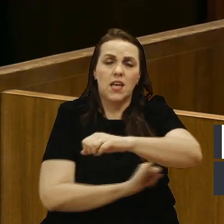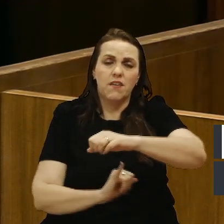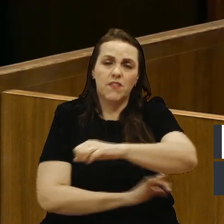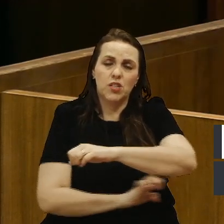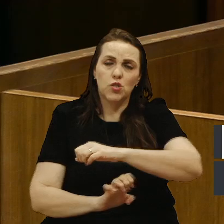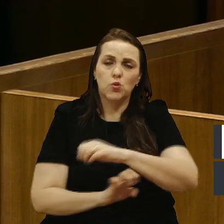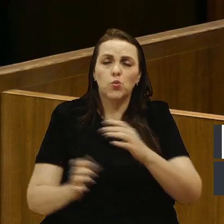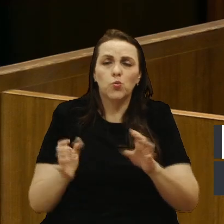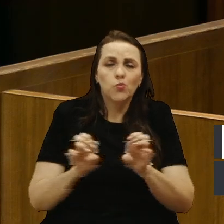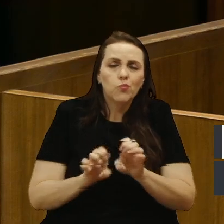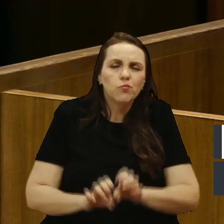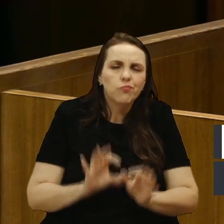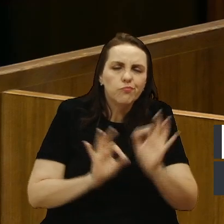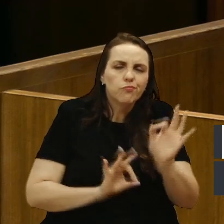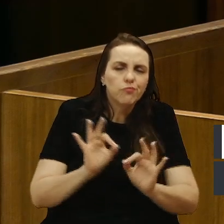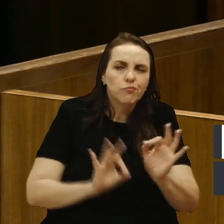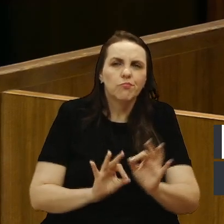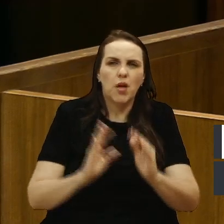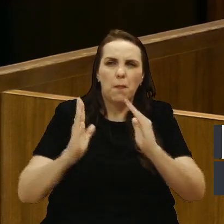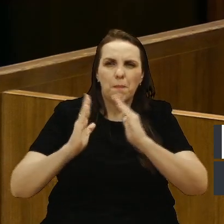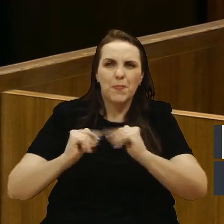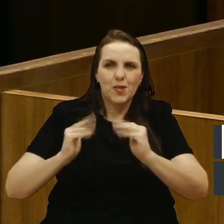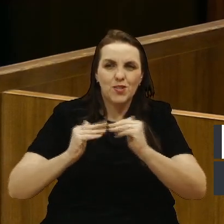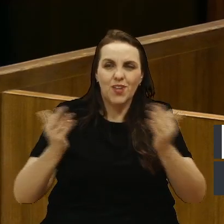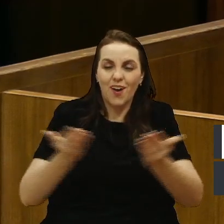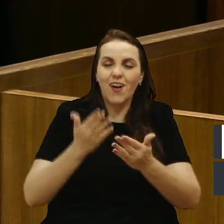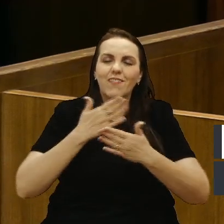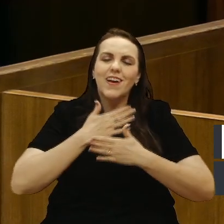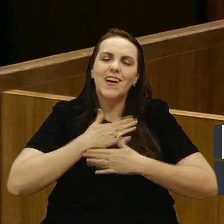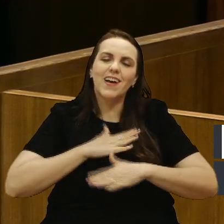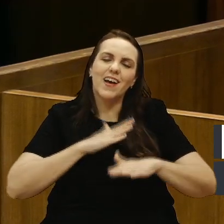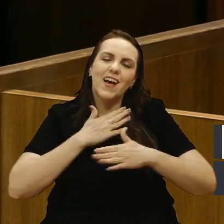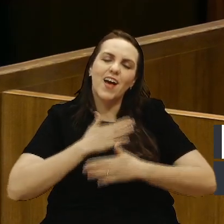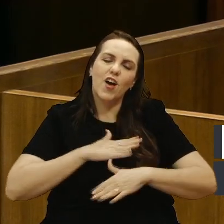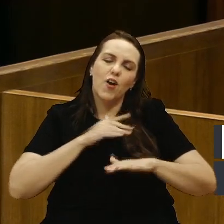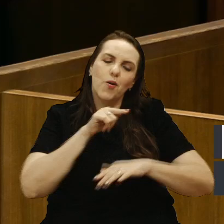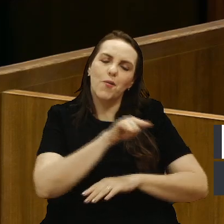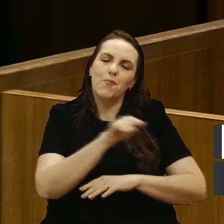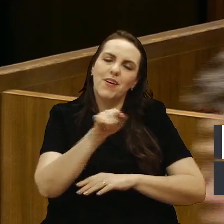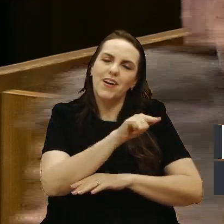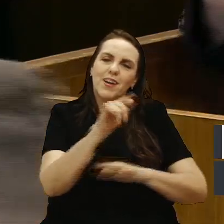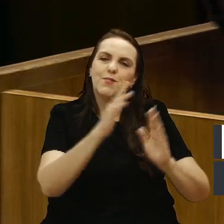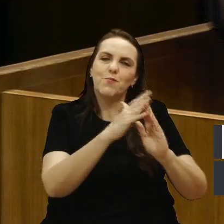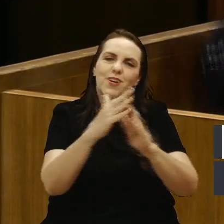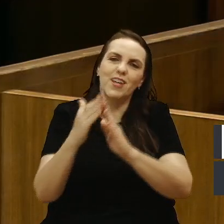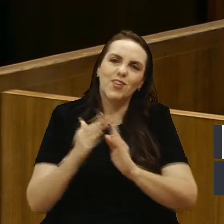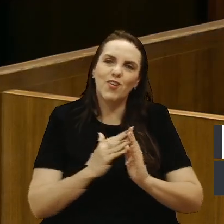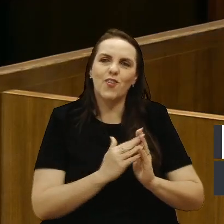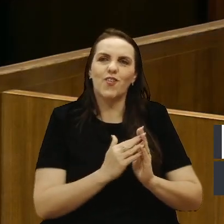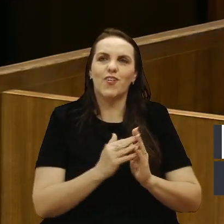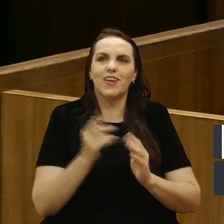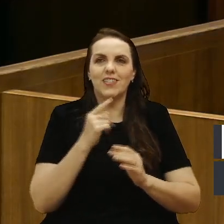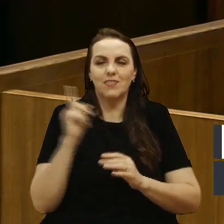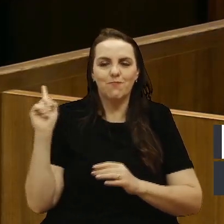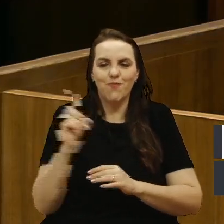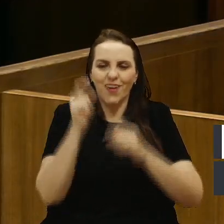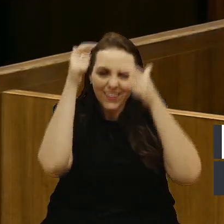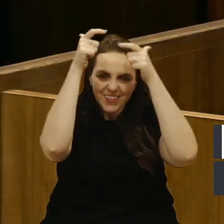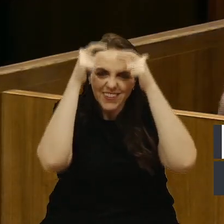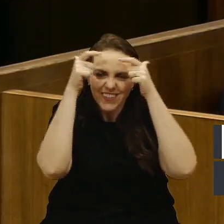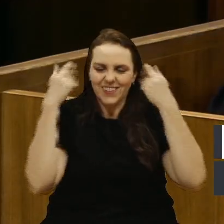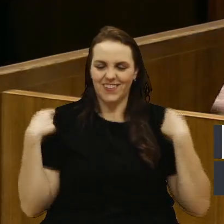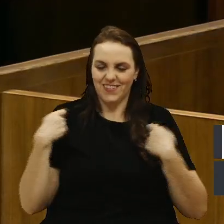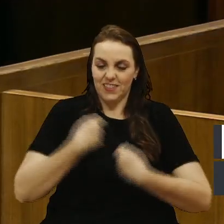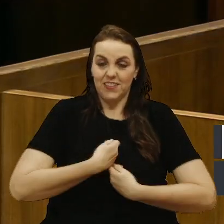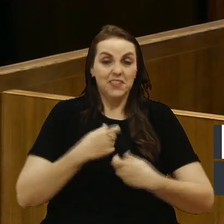esses pedidos, então, agora, vamos acalmar lá os moradores, coloca o carinha ali de capacete e jaleco,